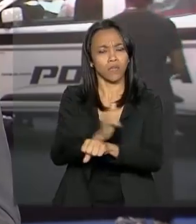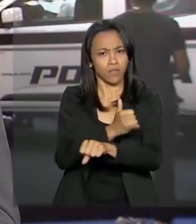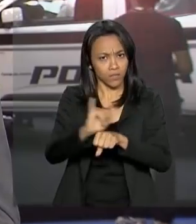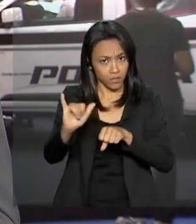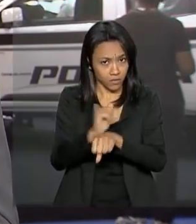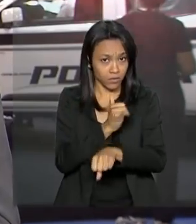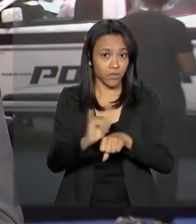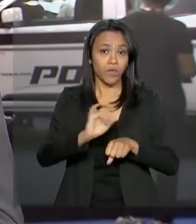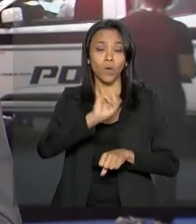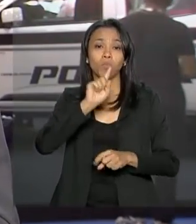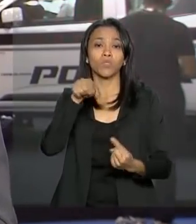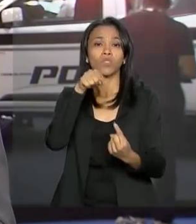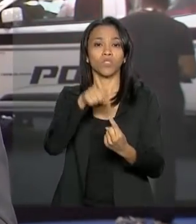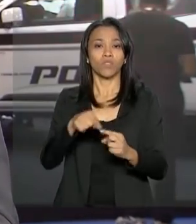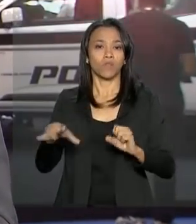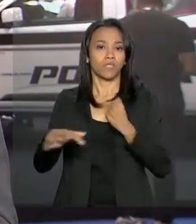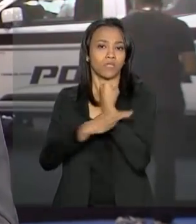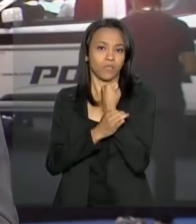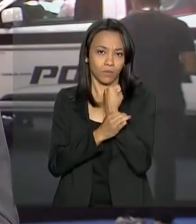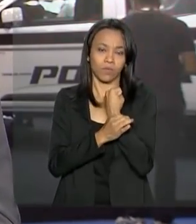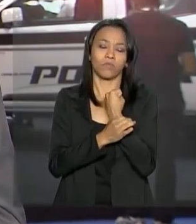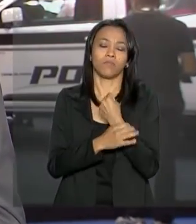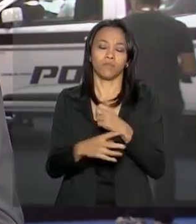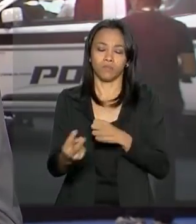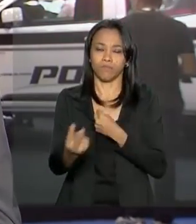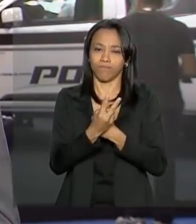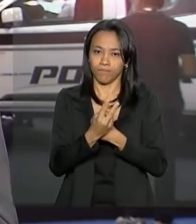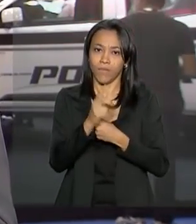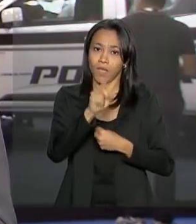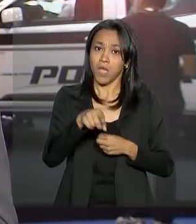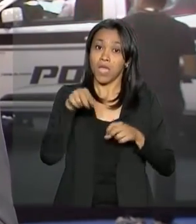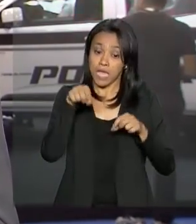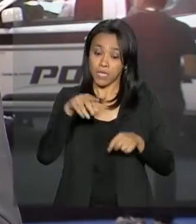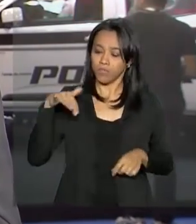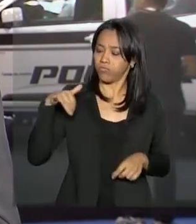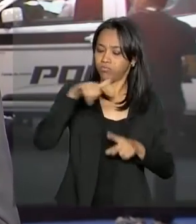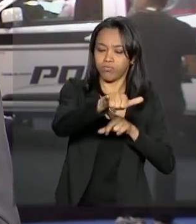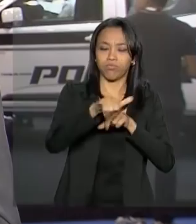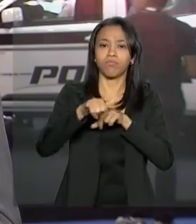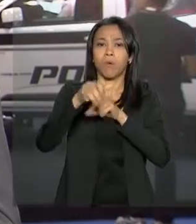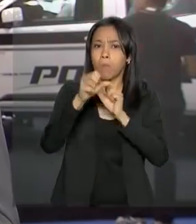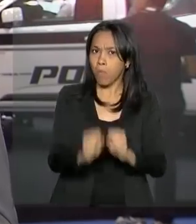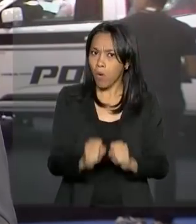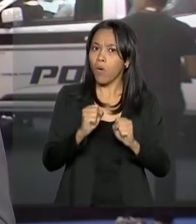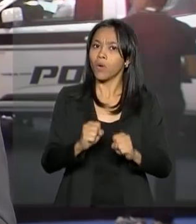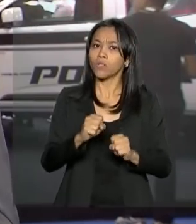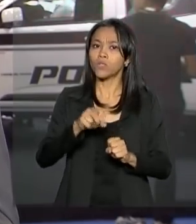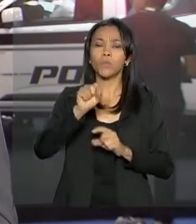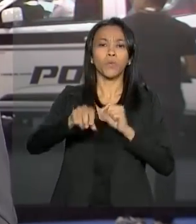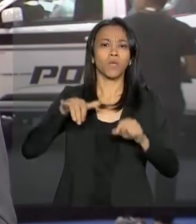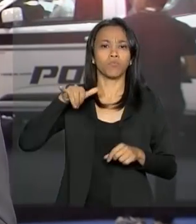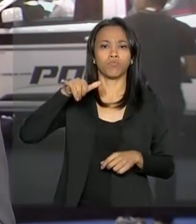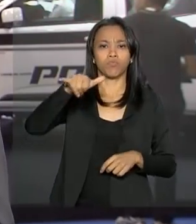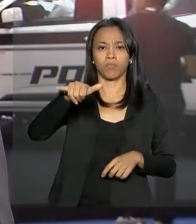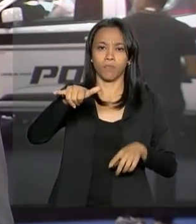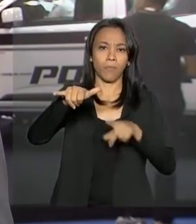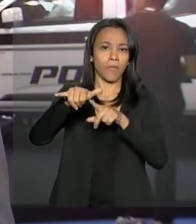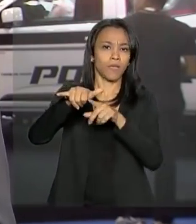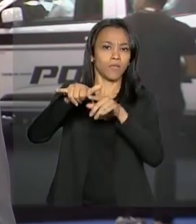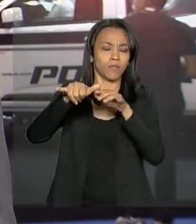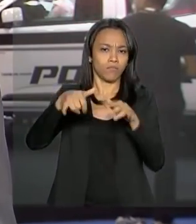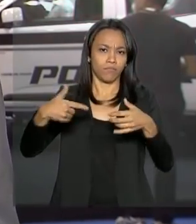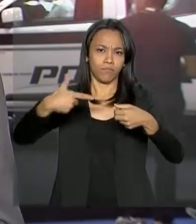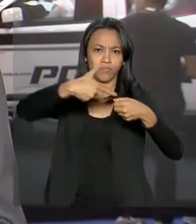estratégica para garantir operações militares. Ele pode inclusive também fazer o reabastecimento de outras